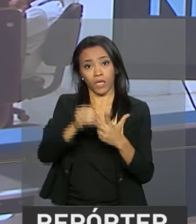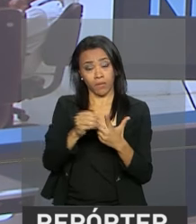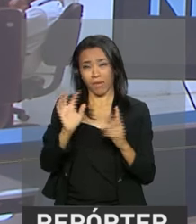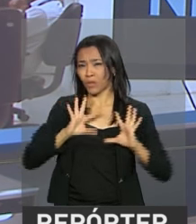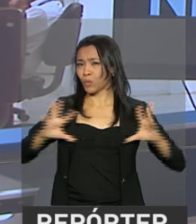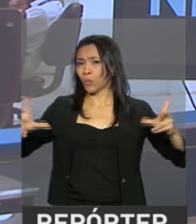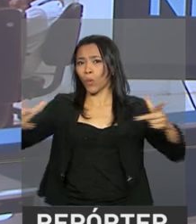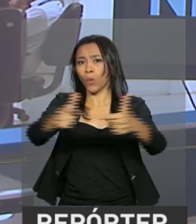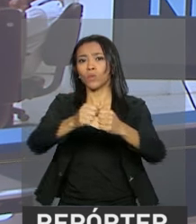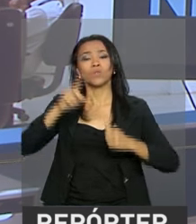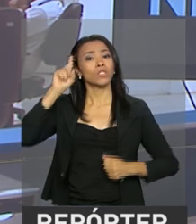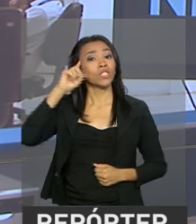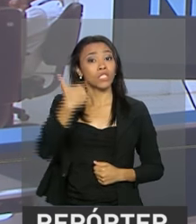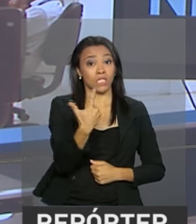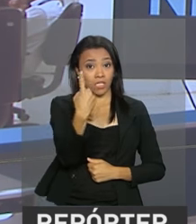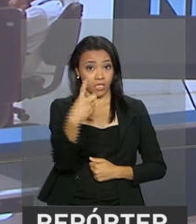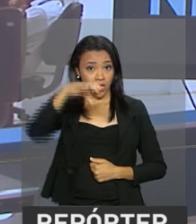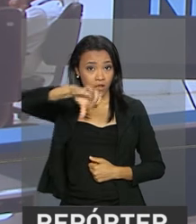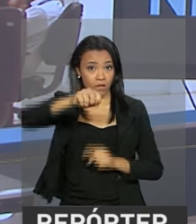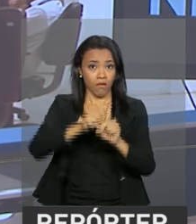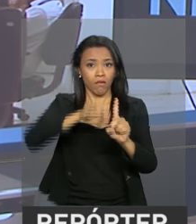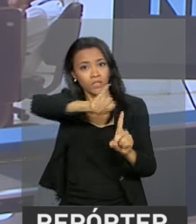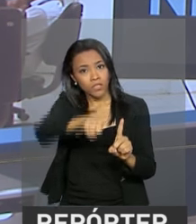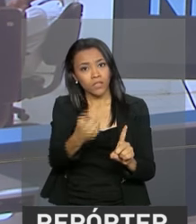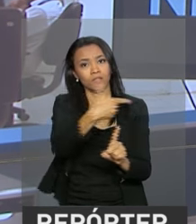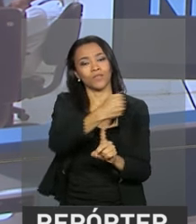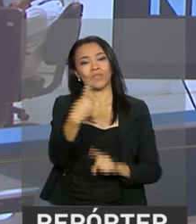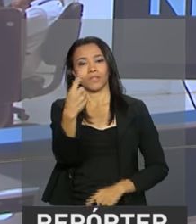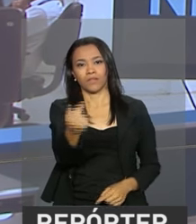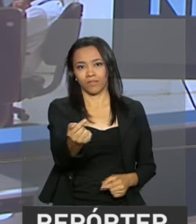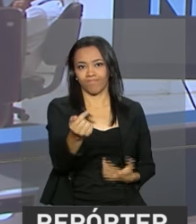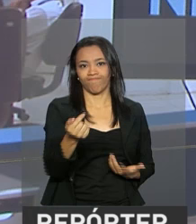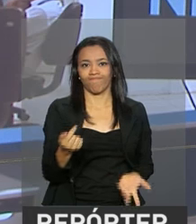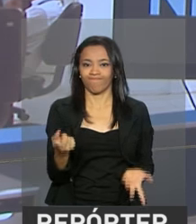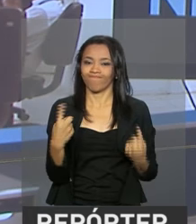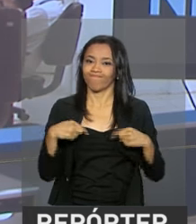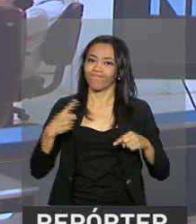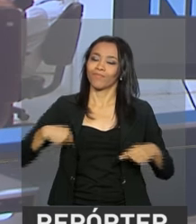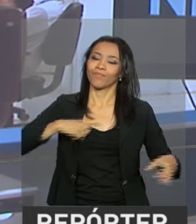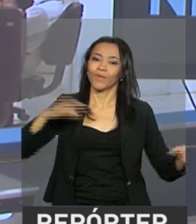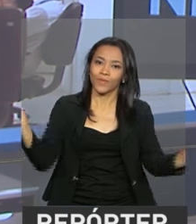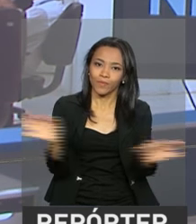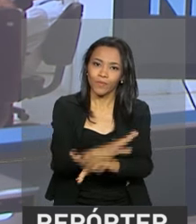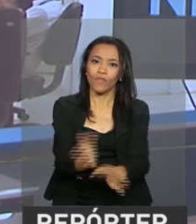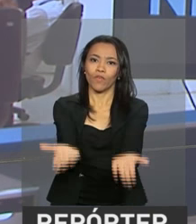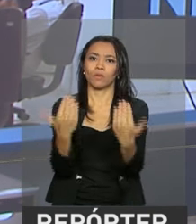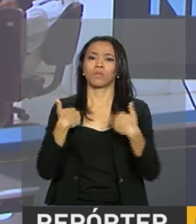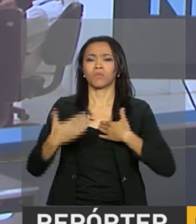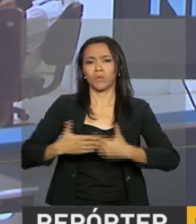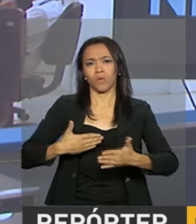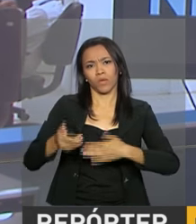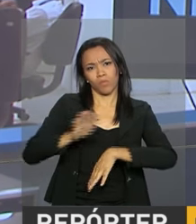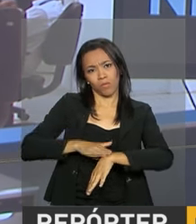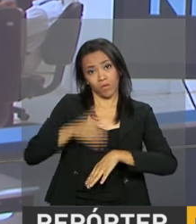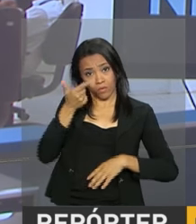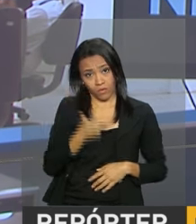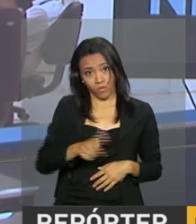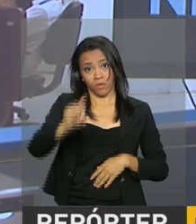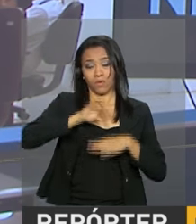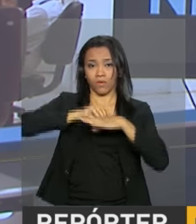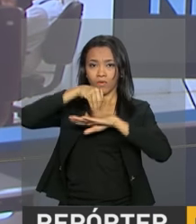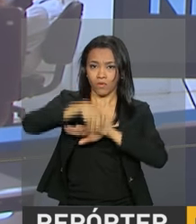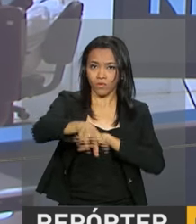previsto para 19 de janeiro de 2017 e nós ficamos por aqui voltamos a qualquer momento com outras